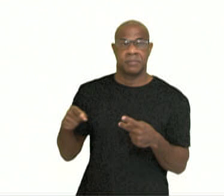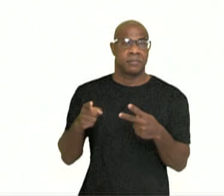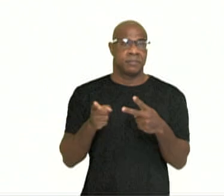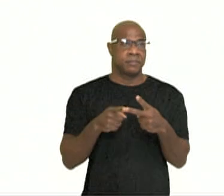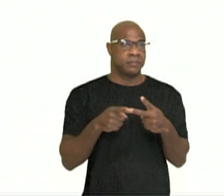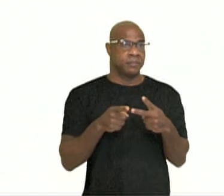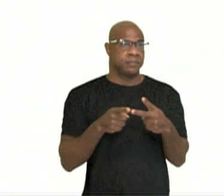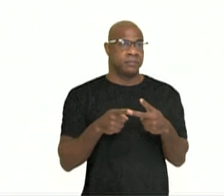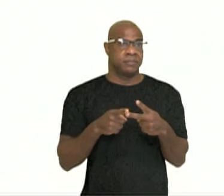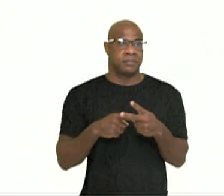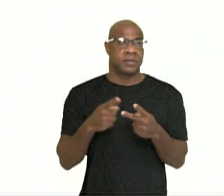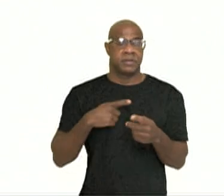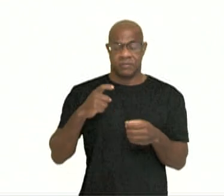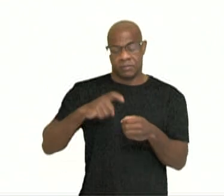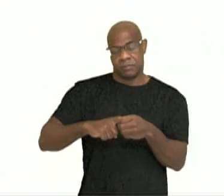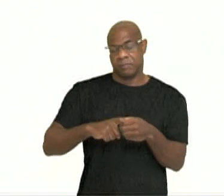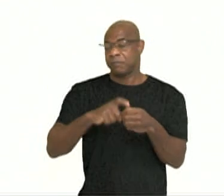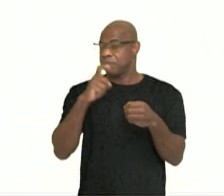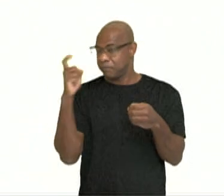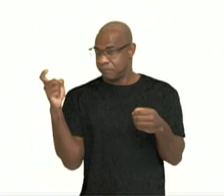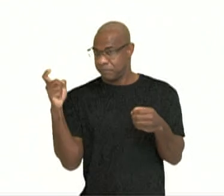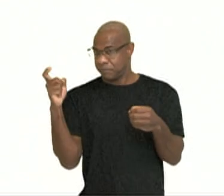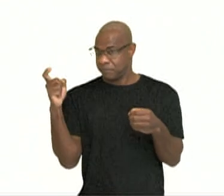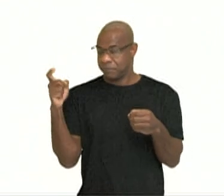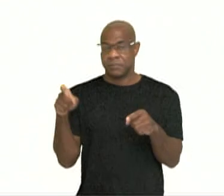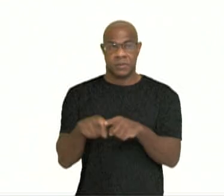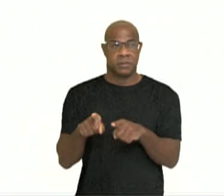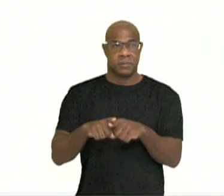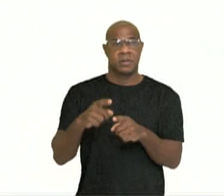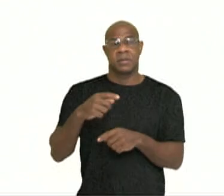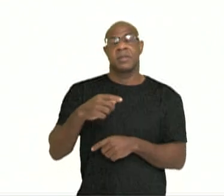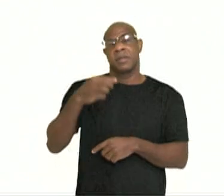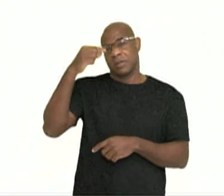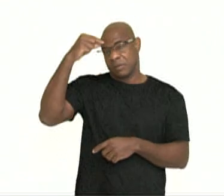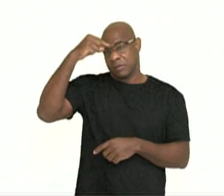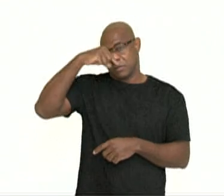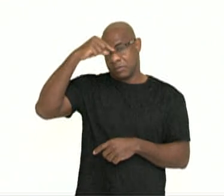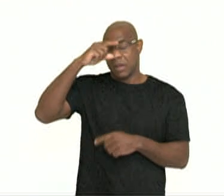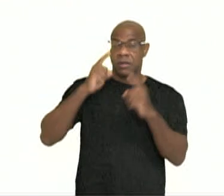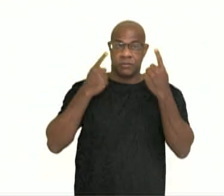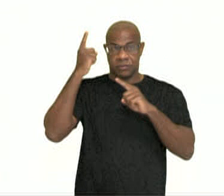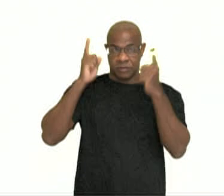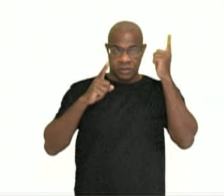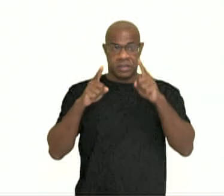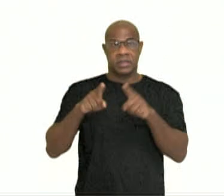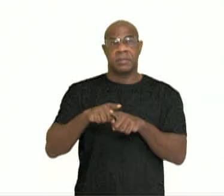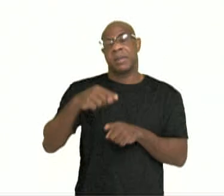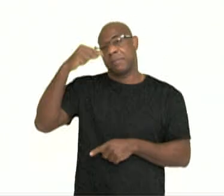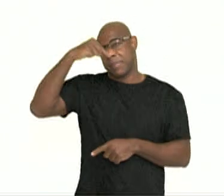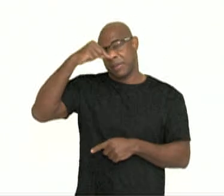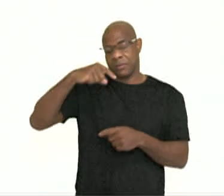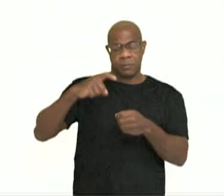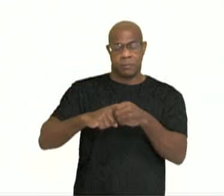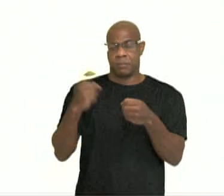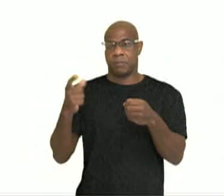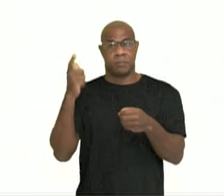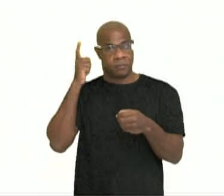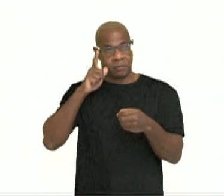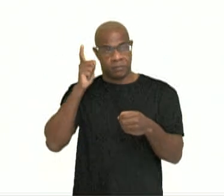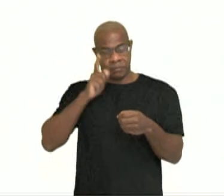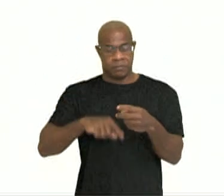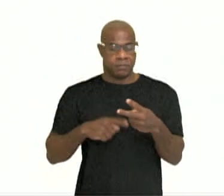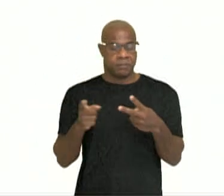do Rio da Prata, consolidou a independência do Chile e também a independência do Peru. Nós vamos ter o Simão Bolívar, que